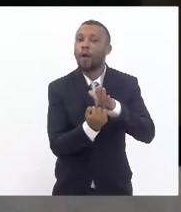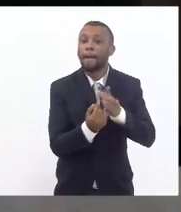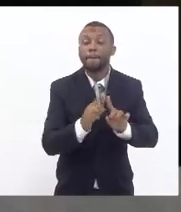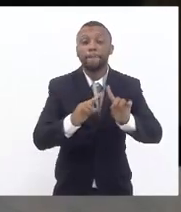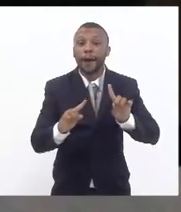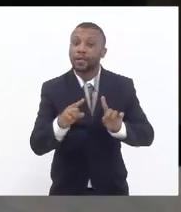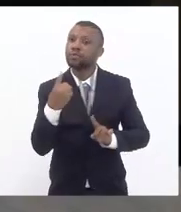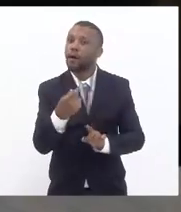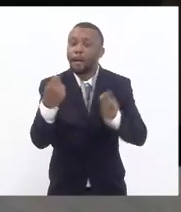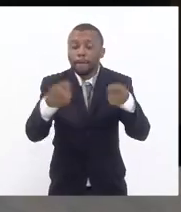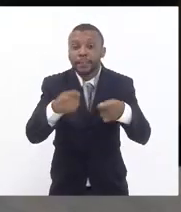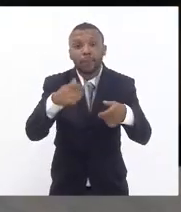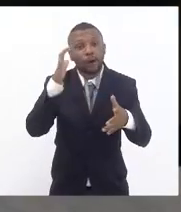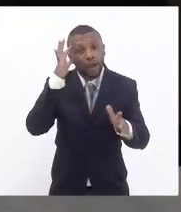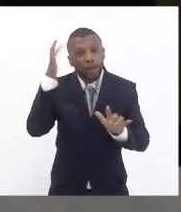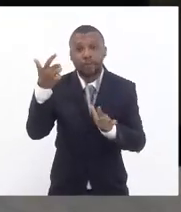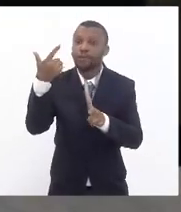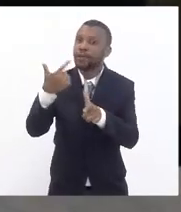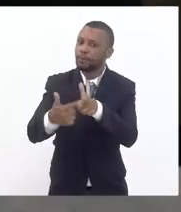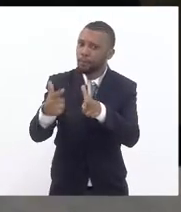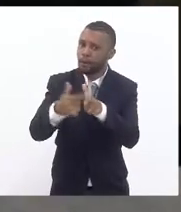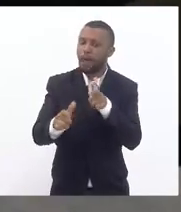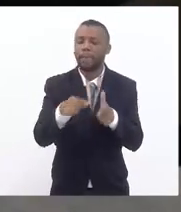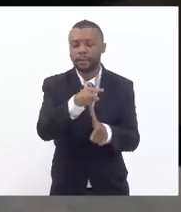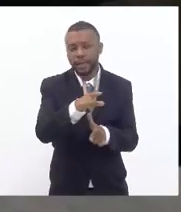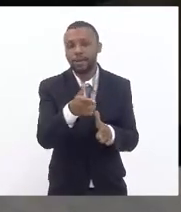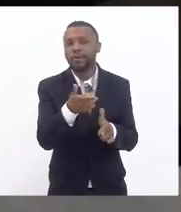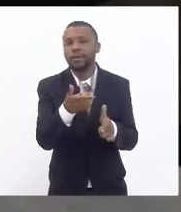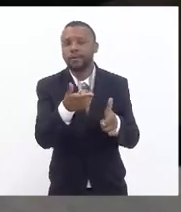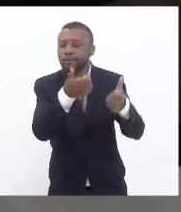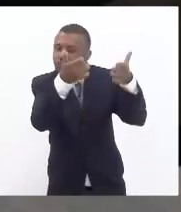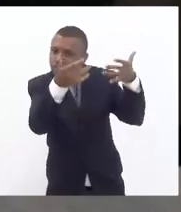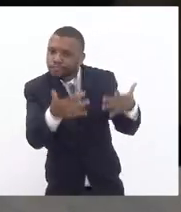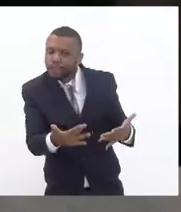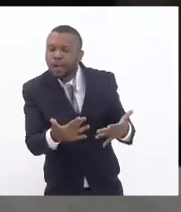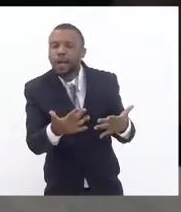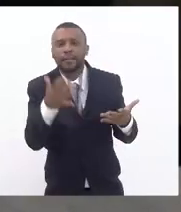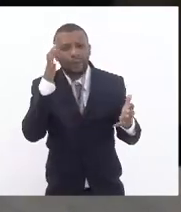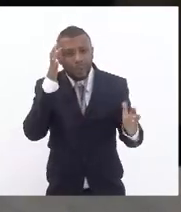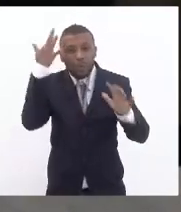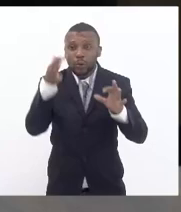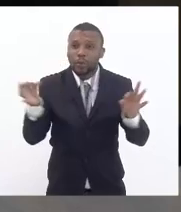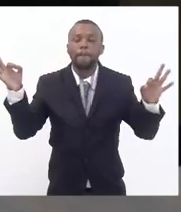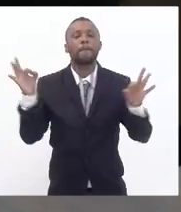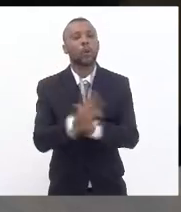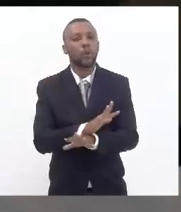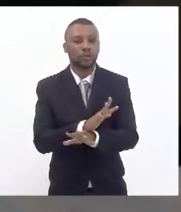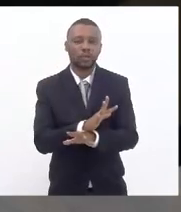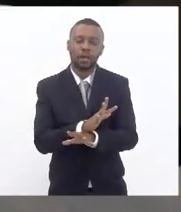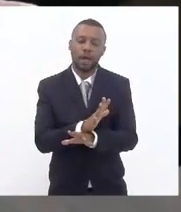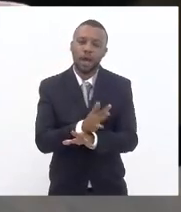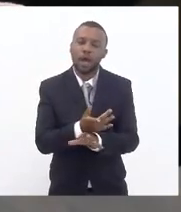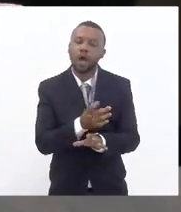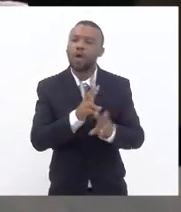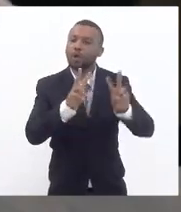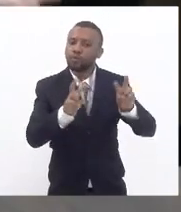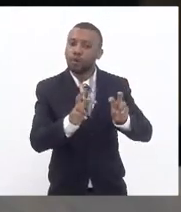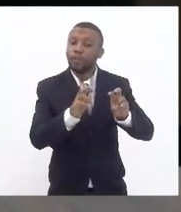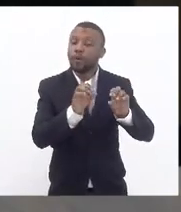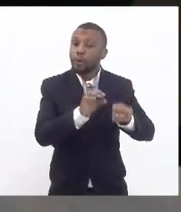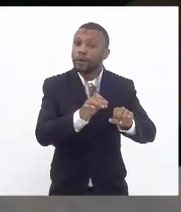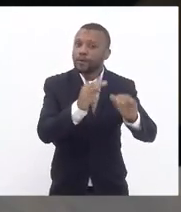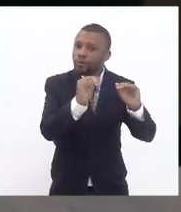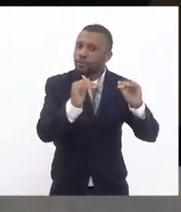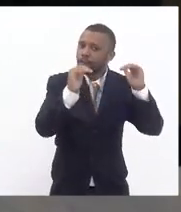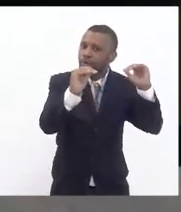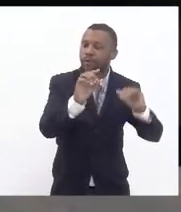resolver esse imbróglio e dar um tratamento definitivo ao ensino superior público estadual na Zona Oeste. E a única maneira de fazer isso é trazer o